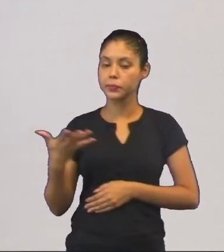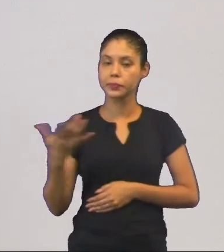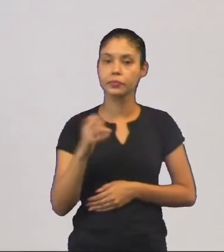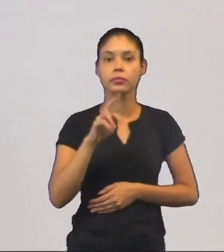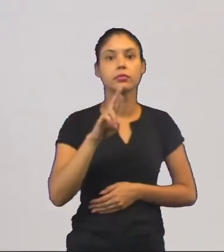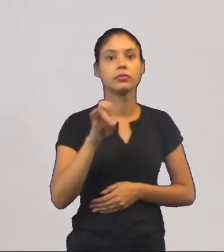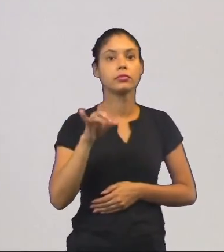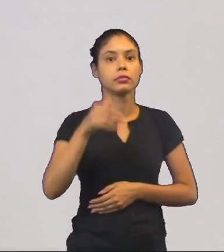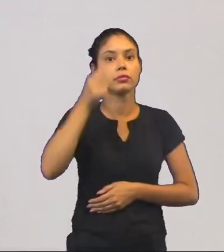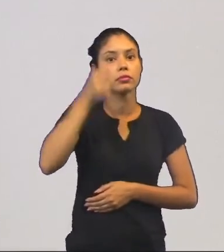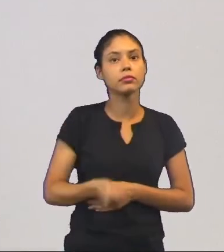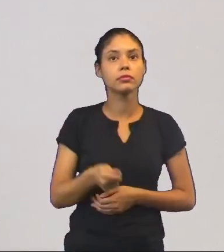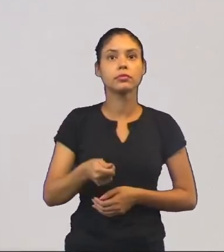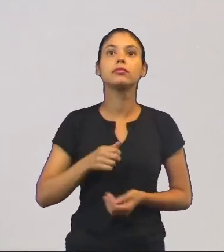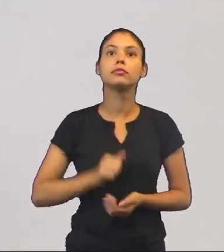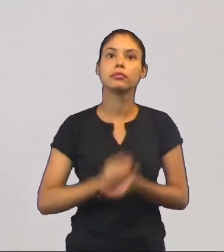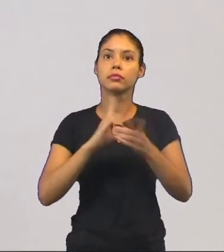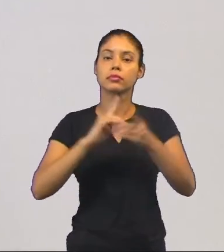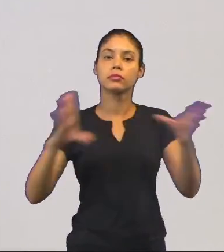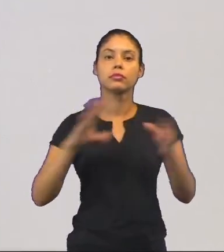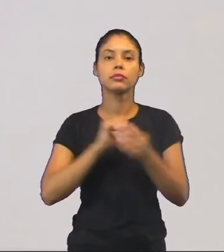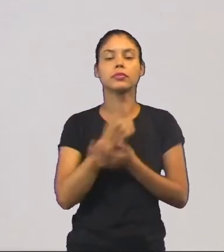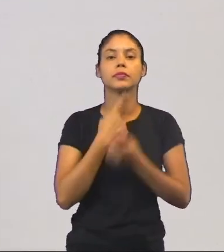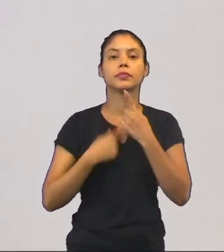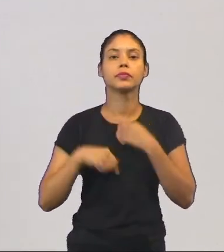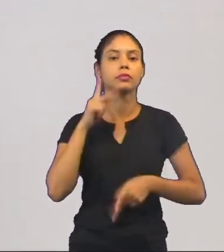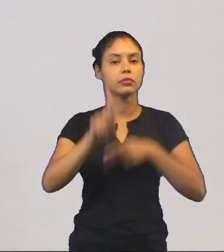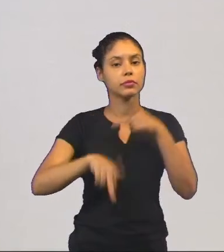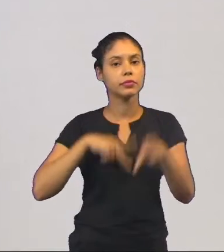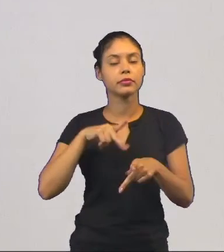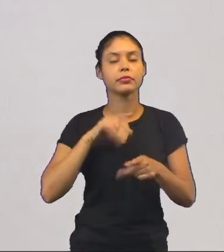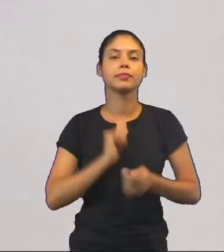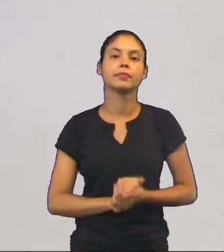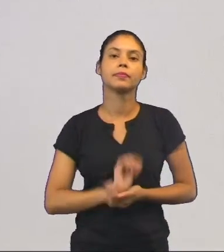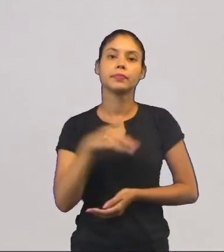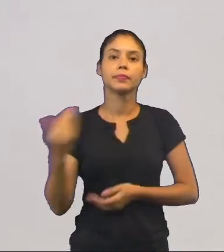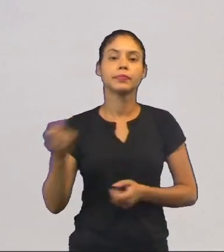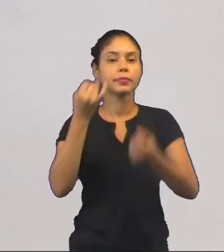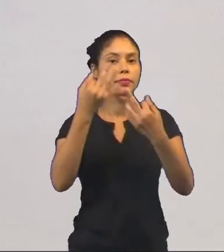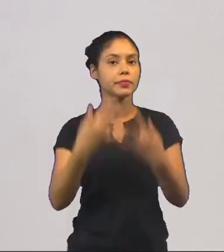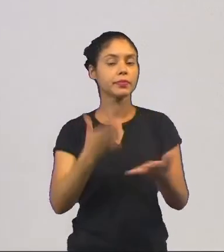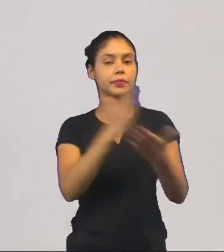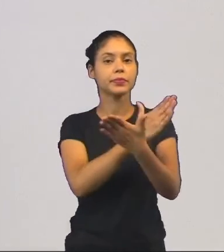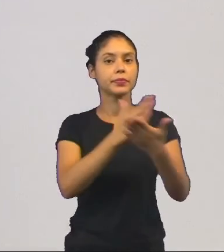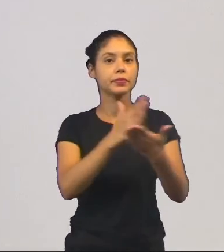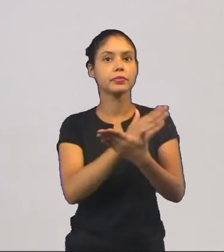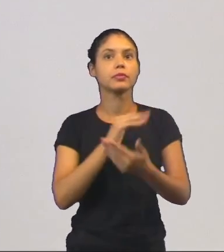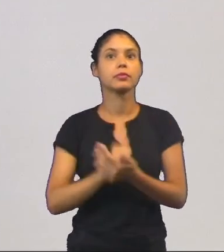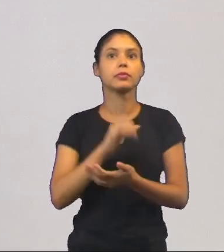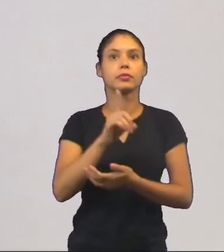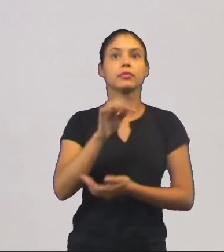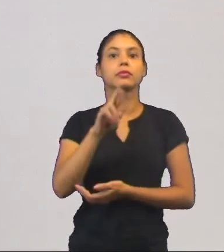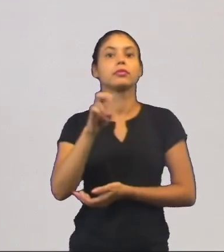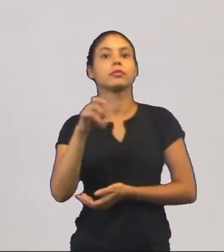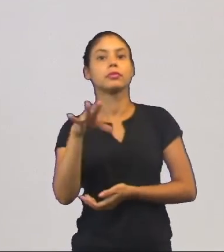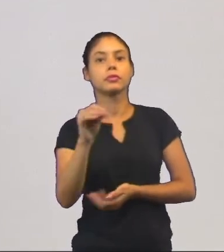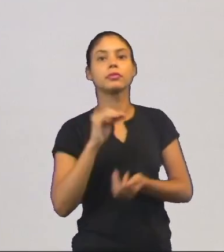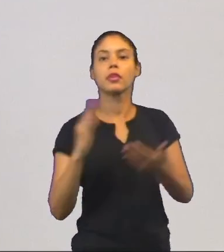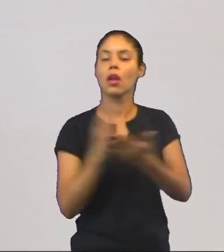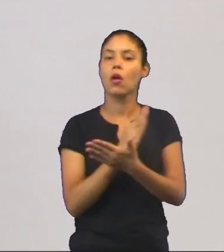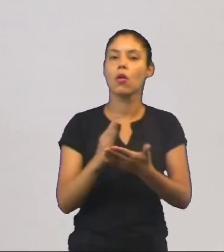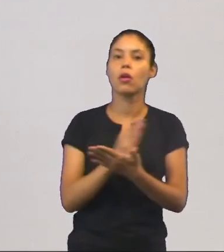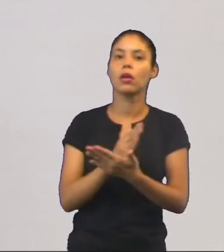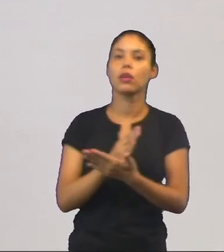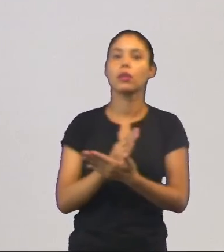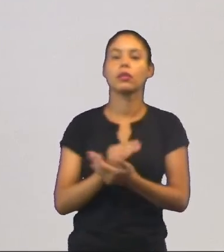regime democrático é justamente a vontade popular. Quando eu trato de algo que é déspota, eu estou tratando de algo